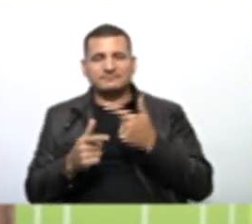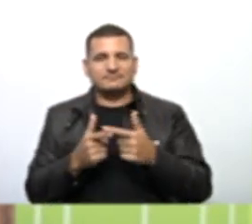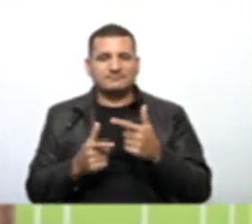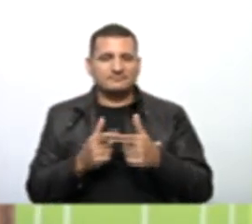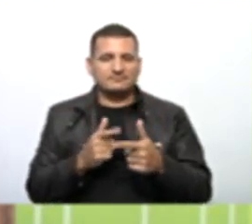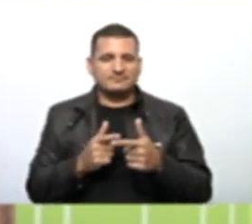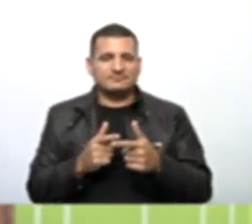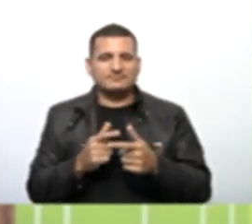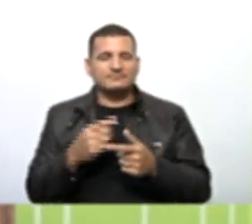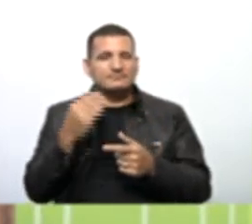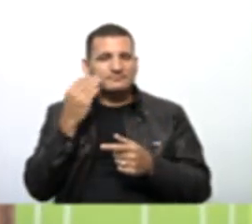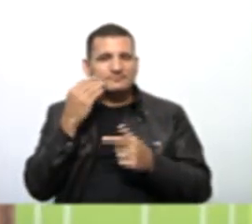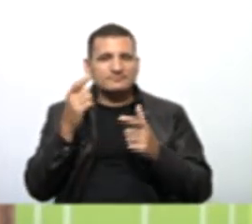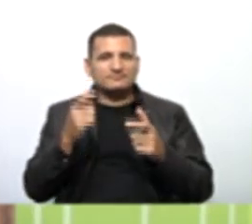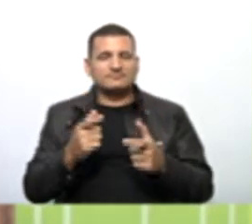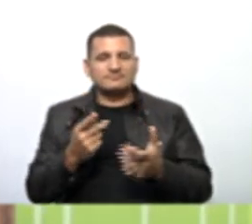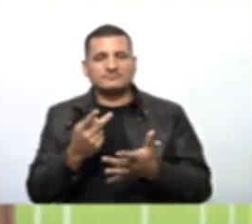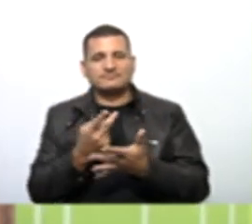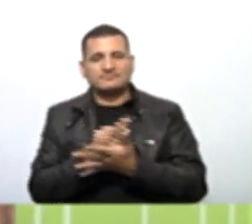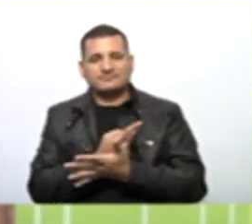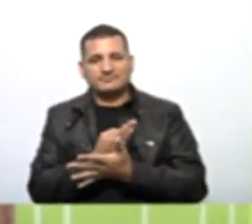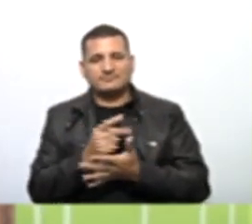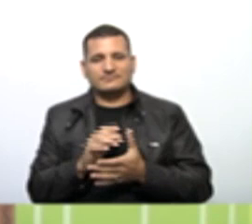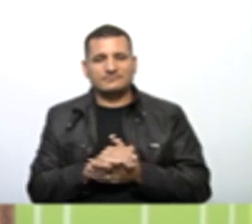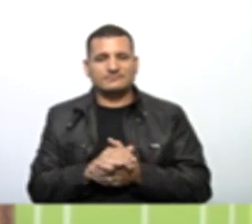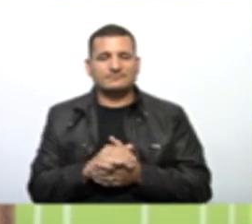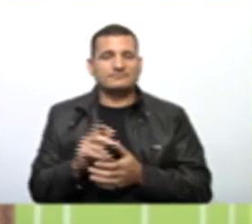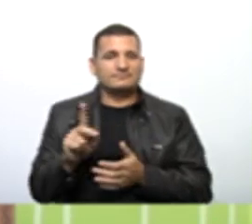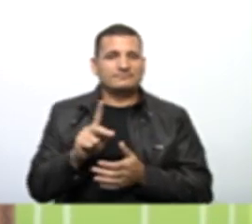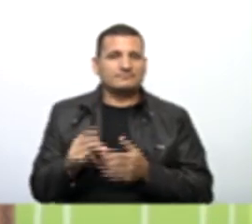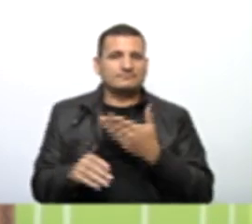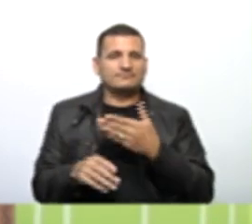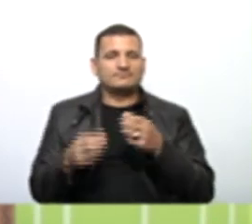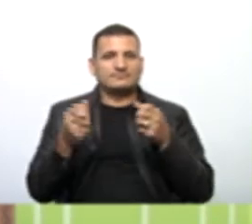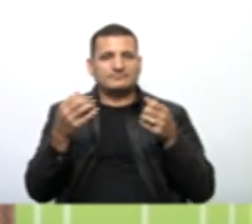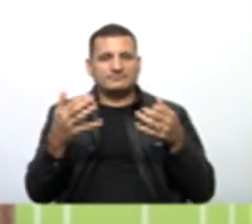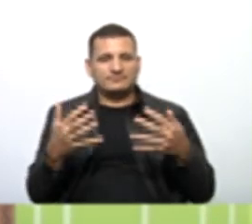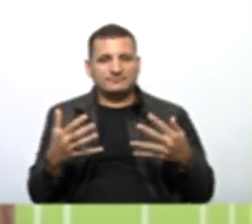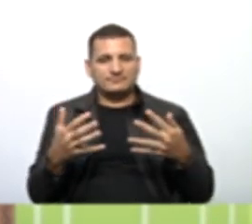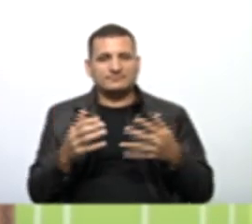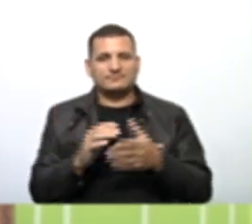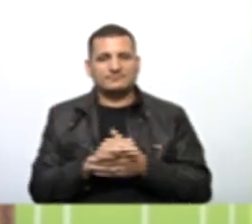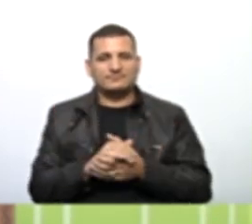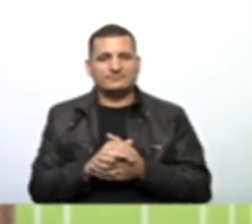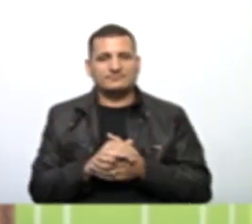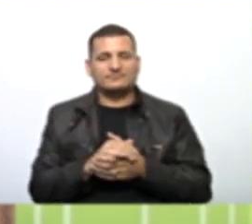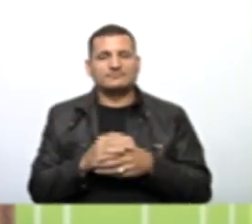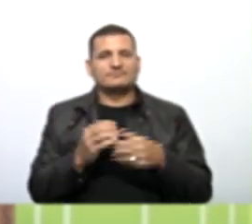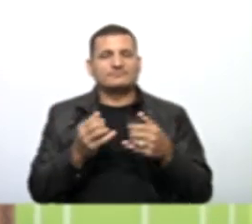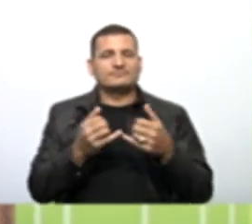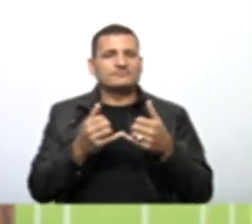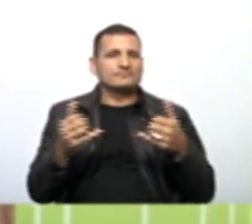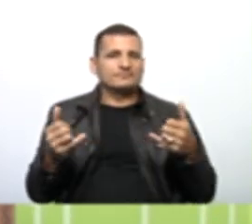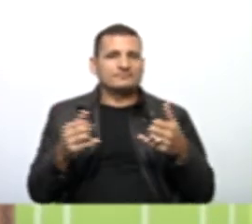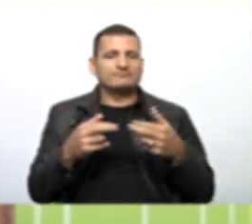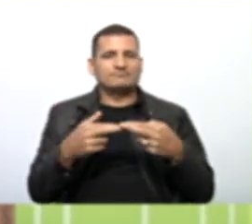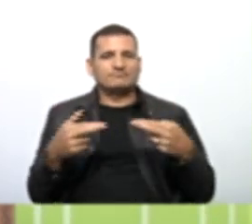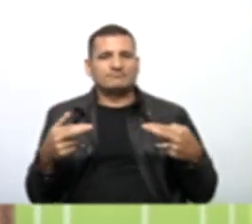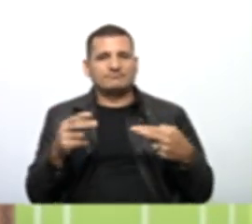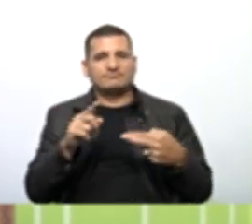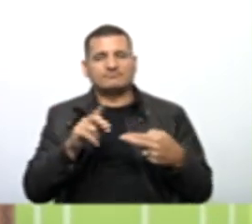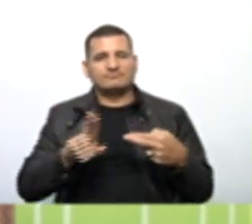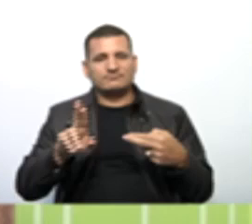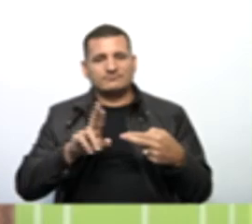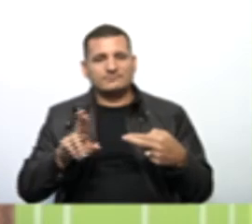nível onde está acontecendo é compras ou mesmo mencionou a questão do do cabo que você utiliza o conector